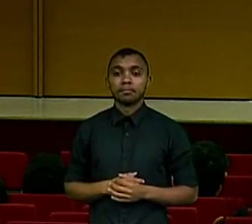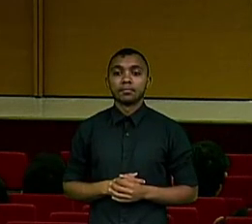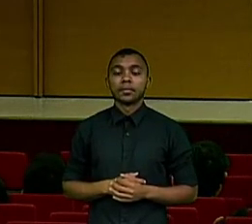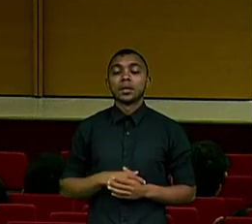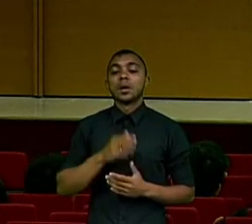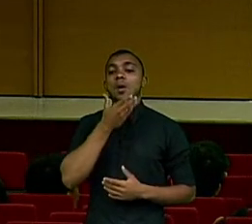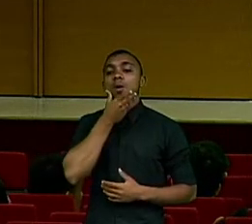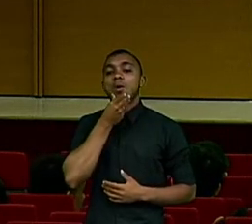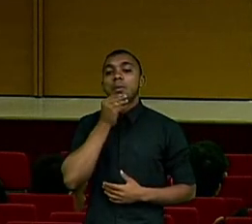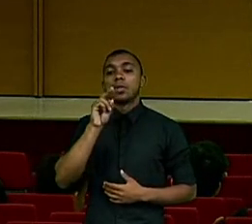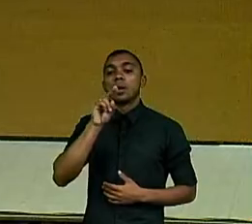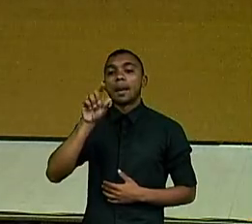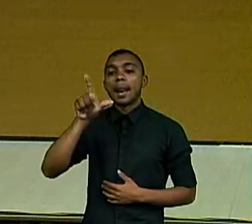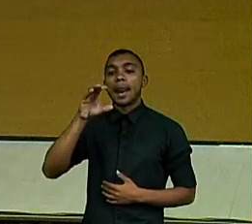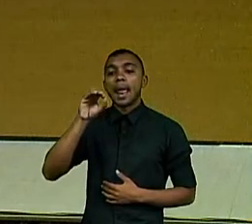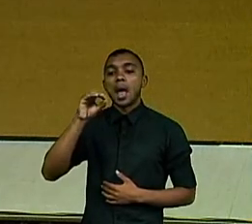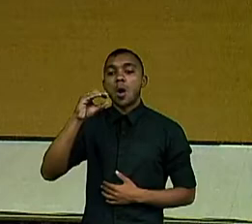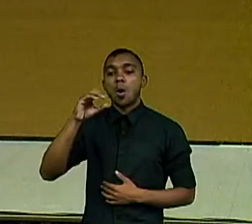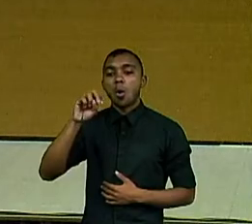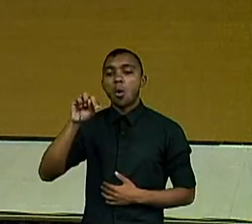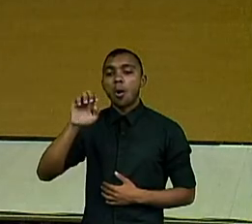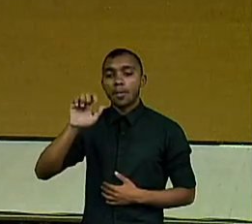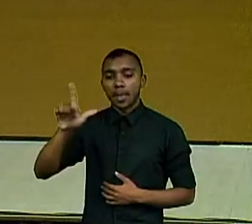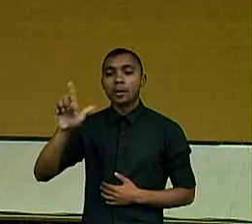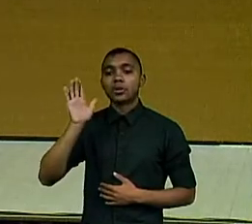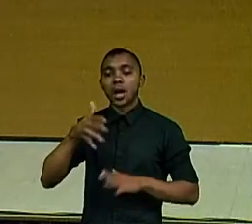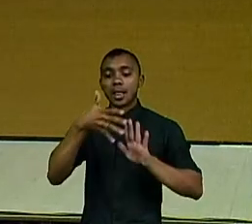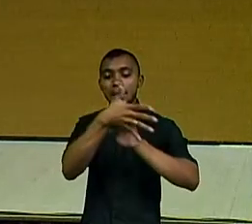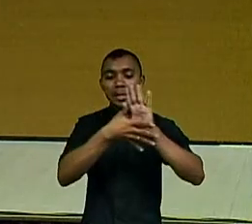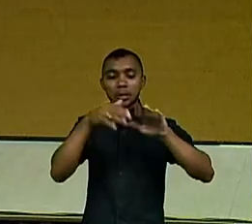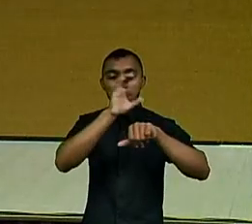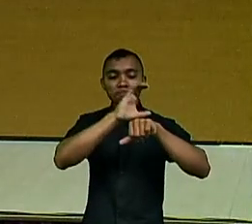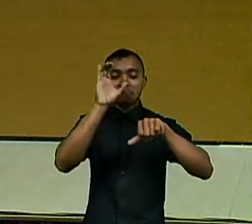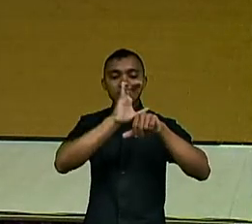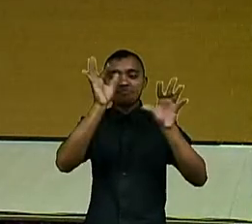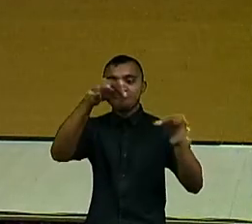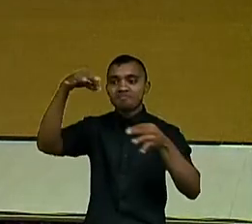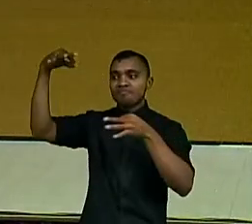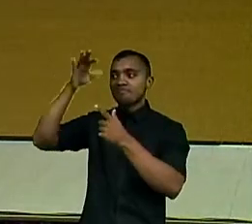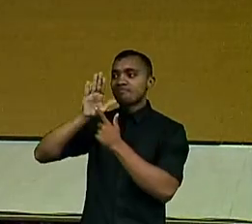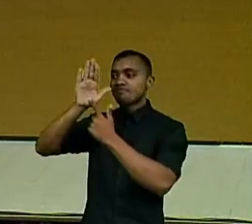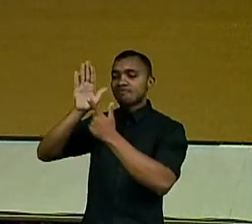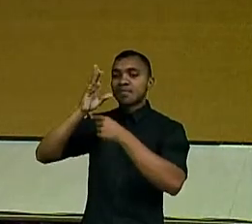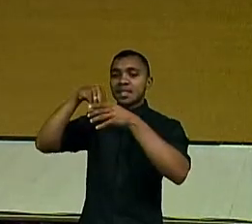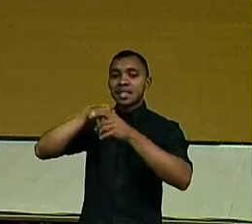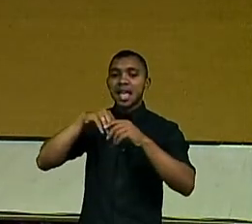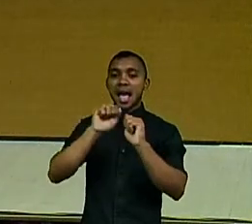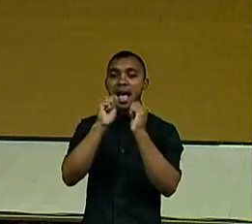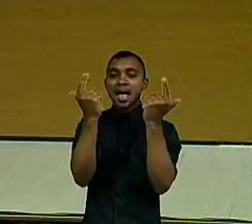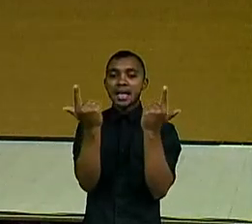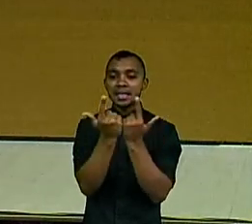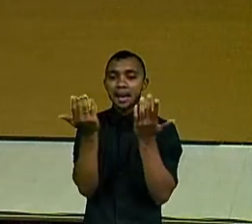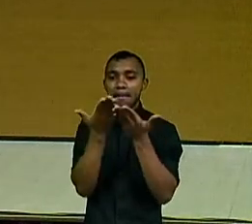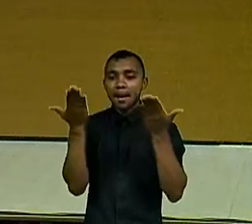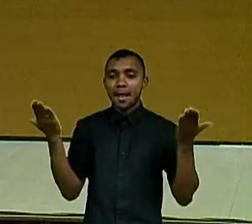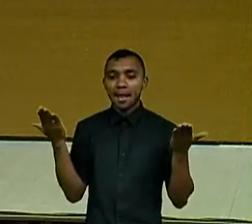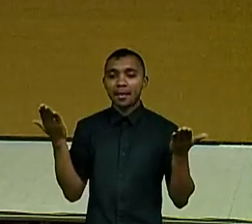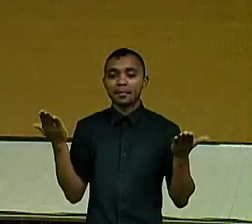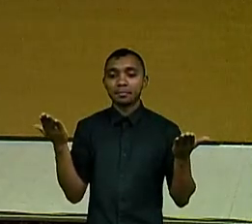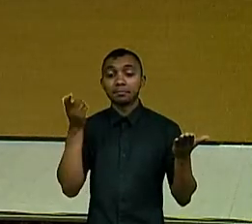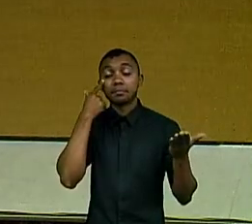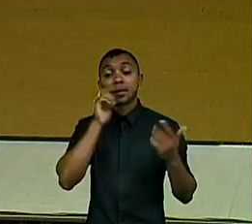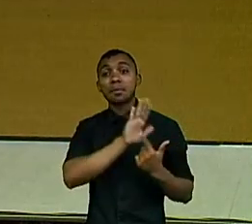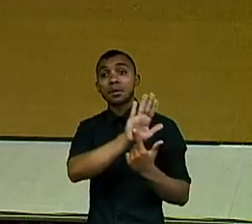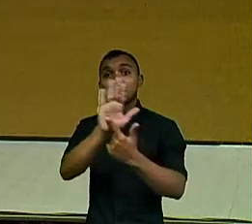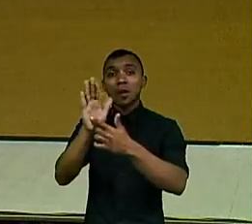com o texto constitucional erguido na Assembleia constituinte tá mostrando para